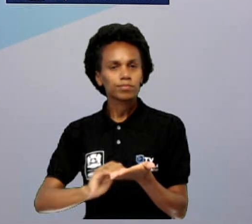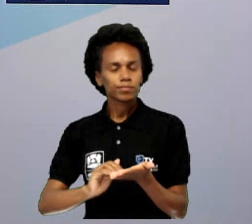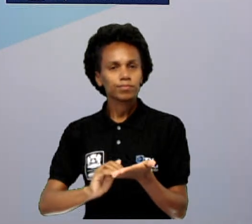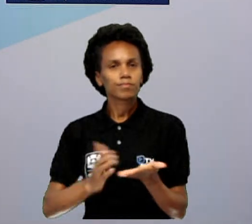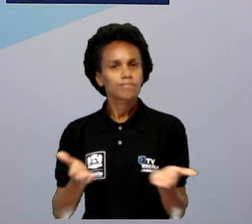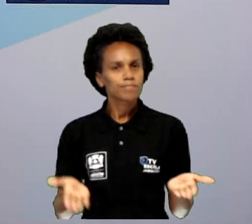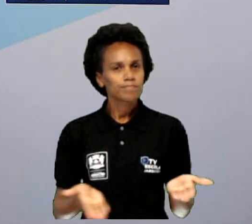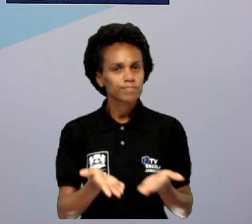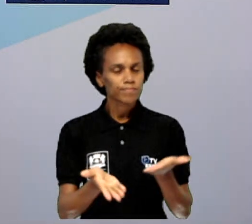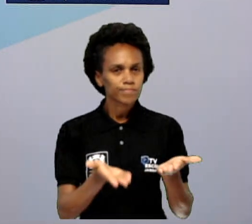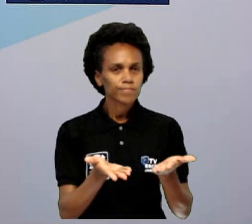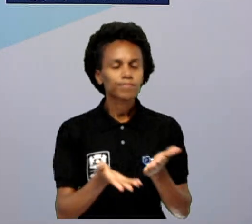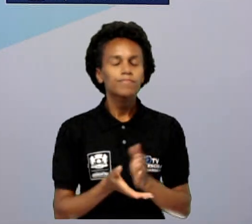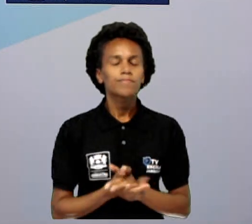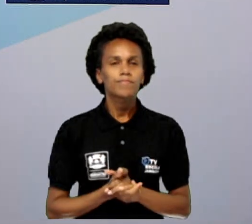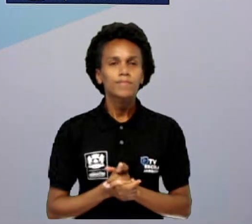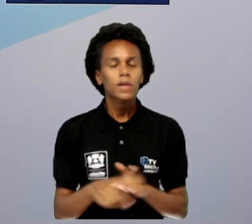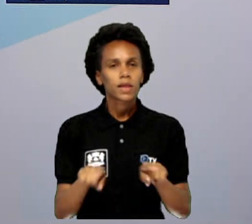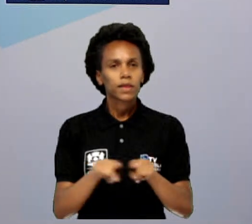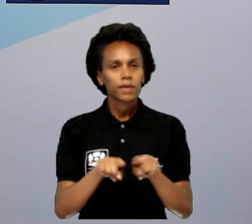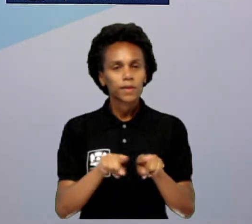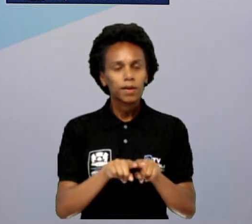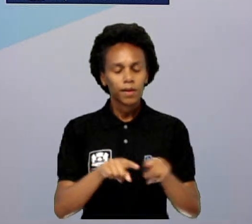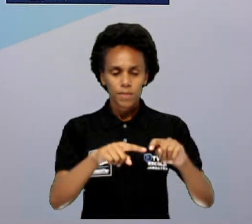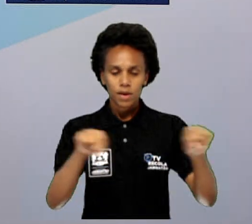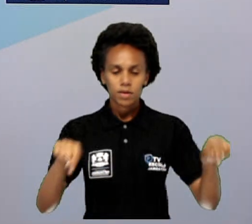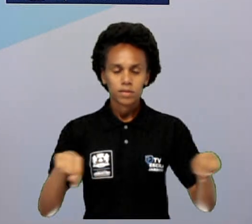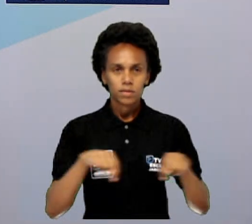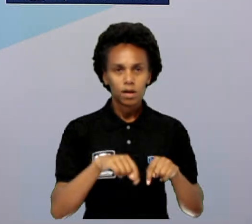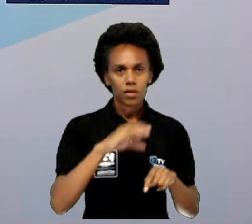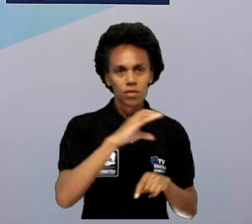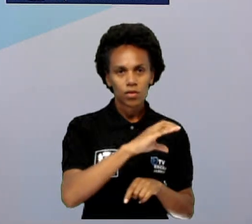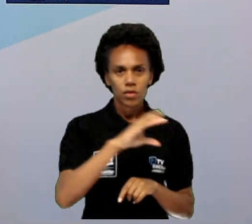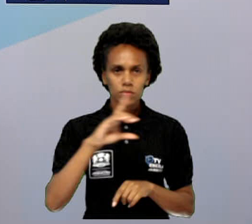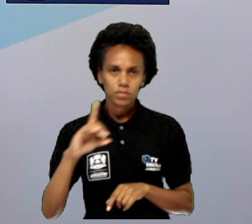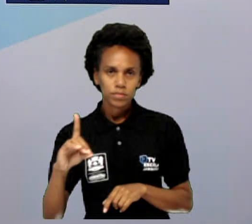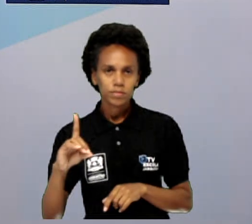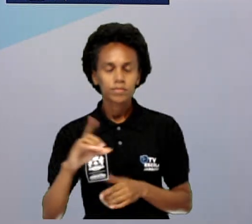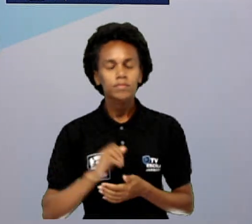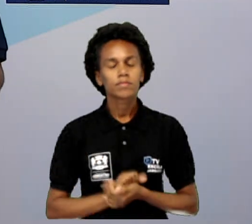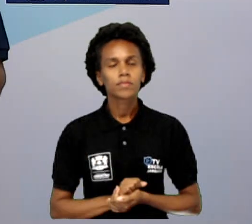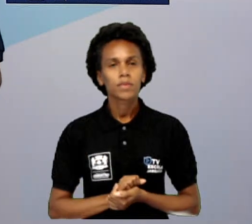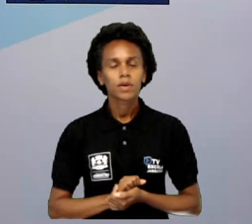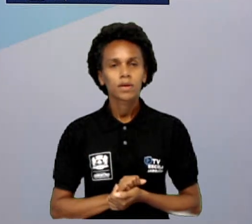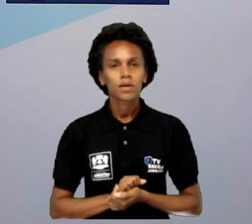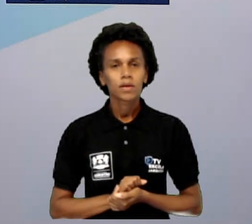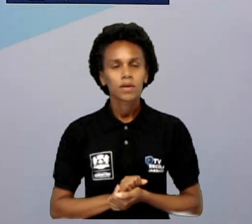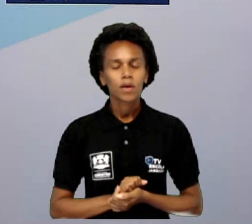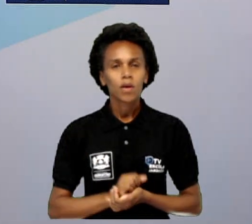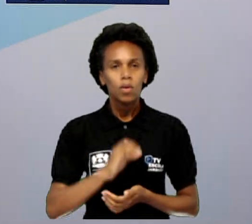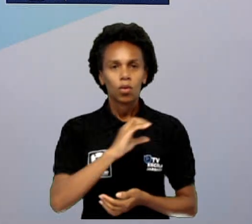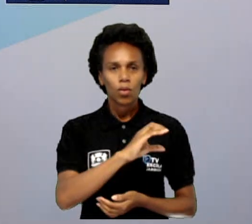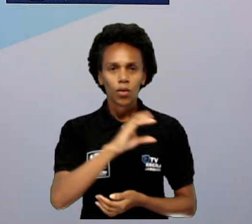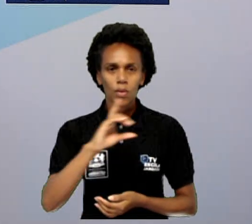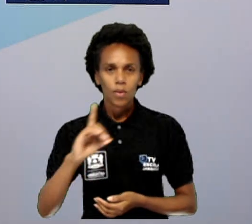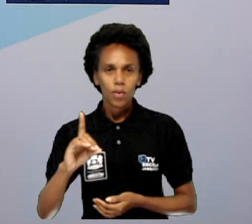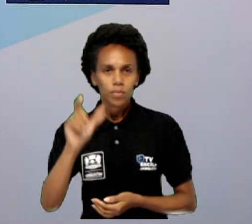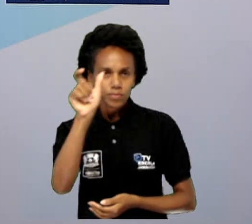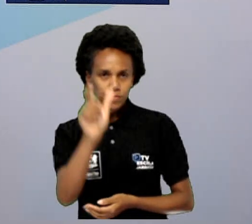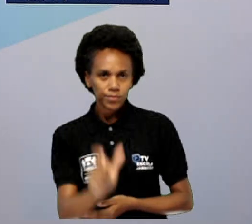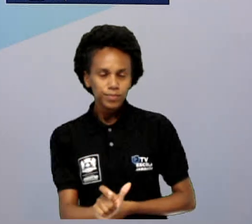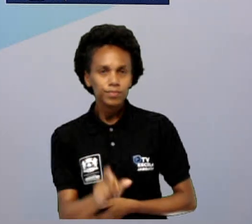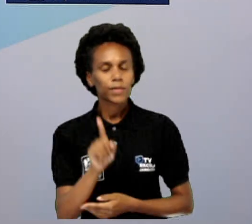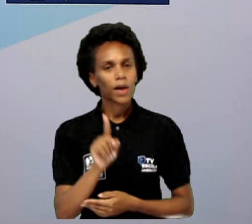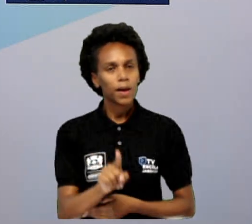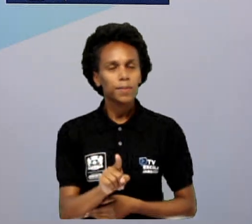a coordenação, onde fica a coordenadora, que é a pessoa que age diretamente